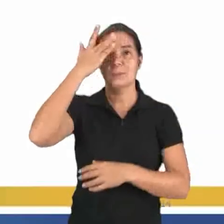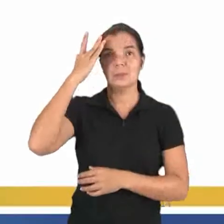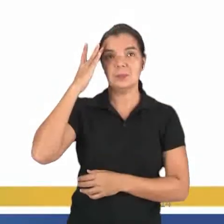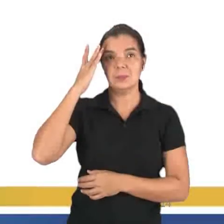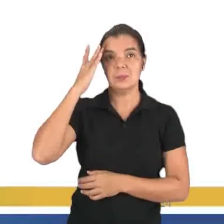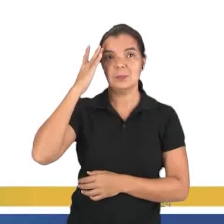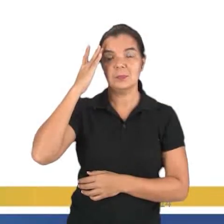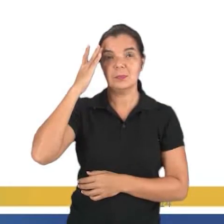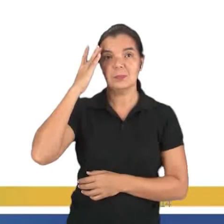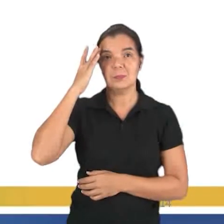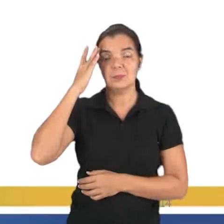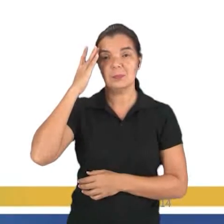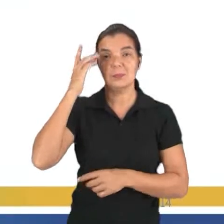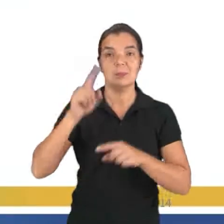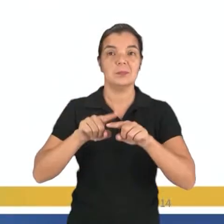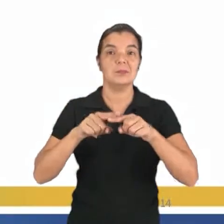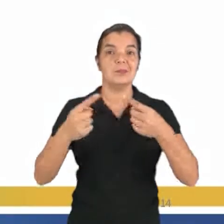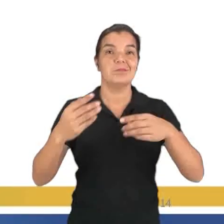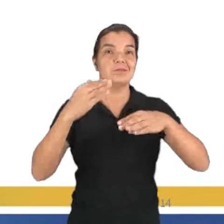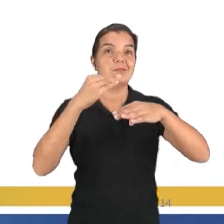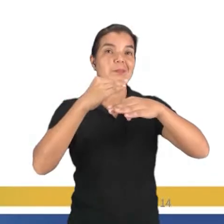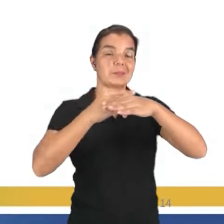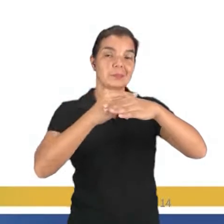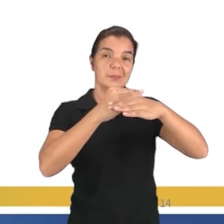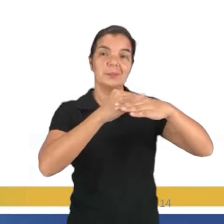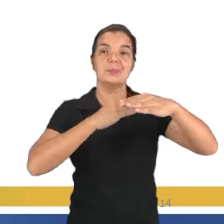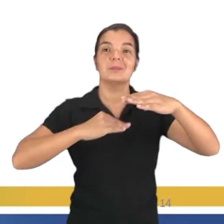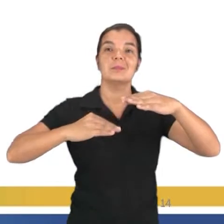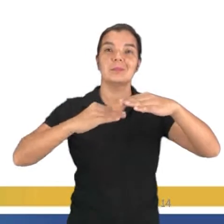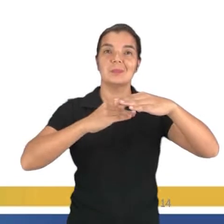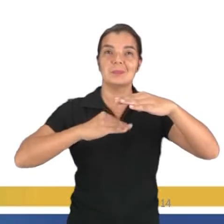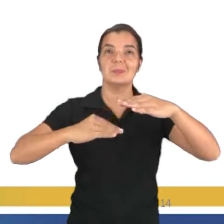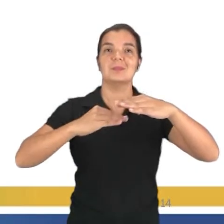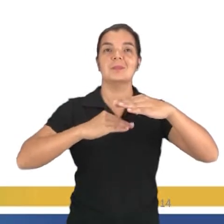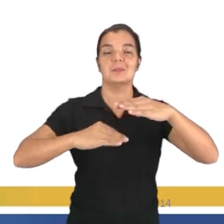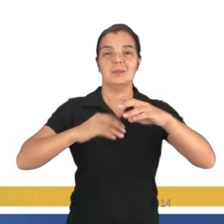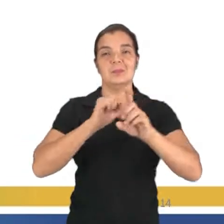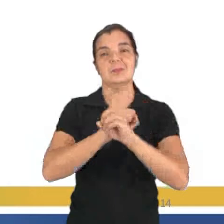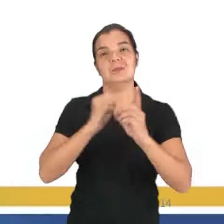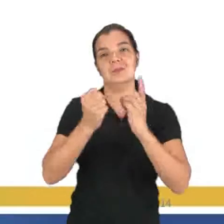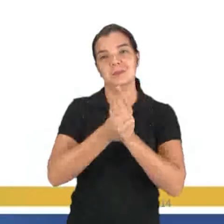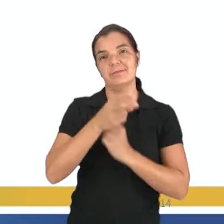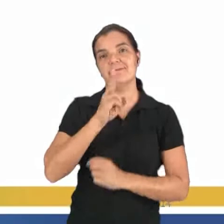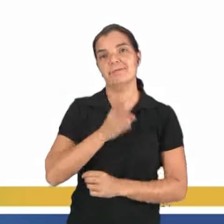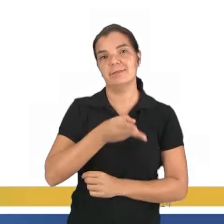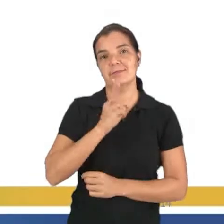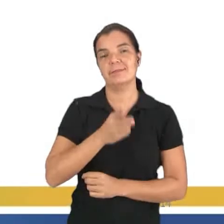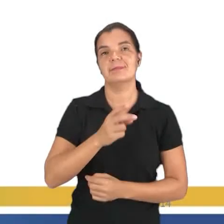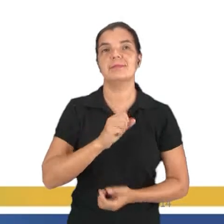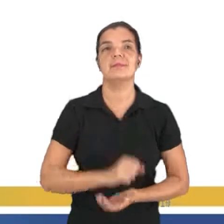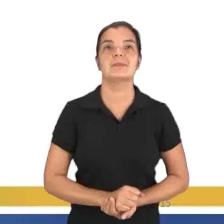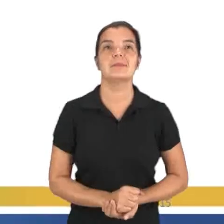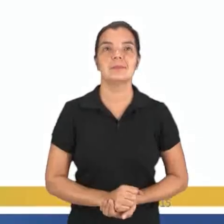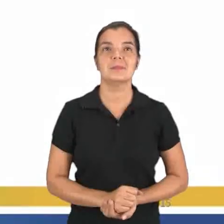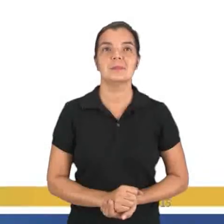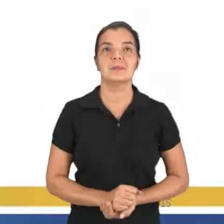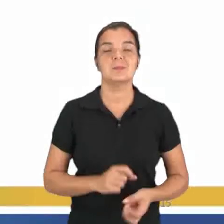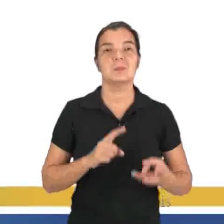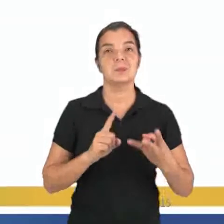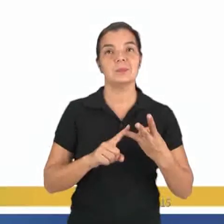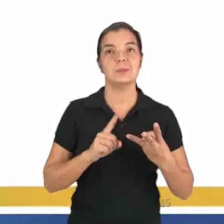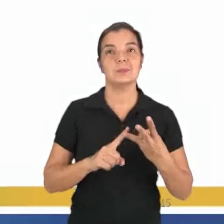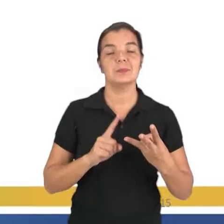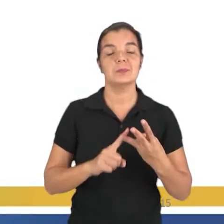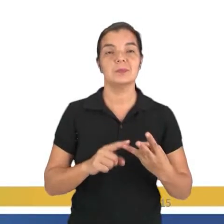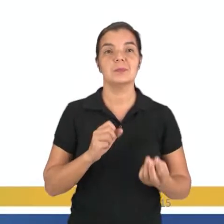avanço, no índice de desenvolvimento humano, né? De crescimento, mas as desigualdades sociais persistem. Vamos